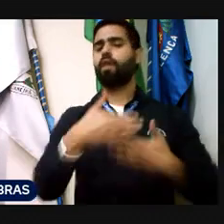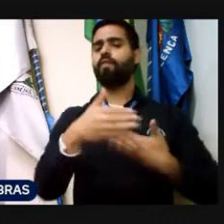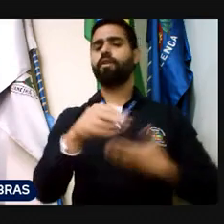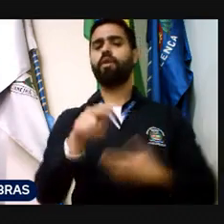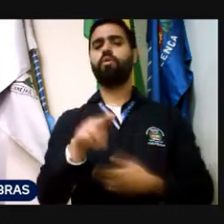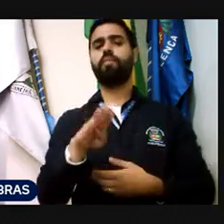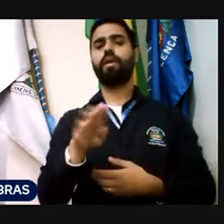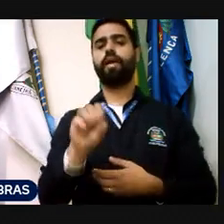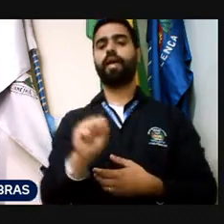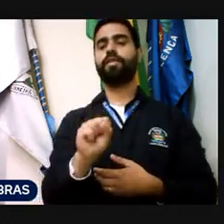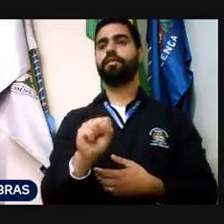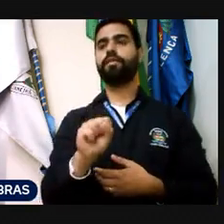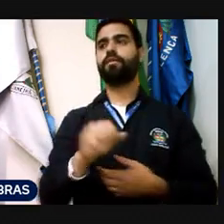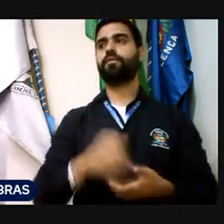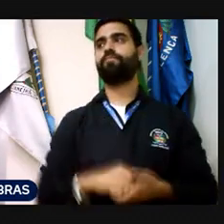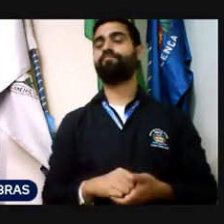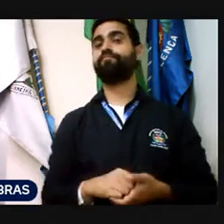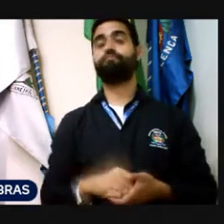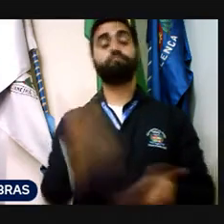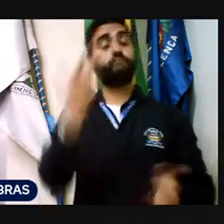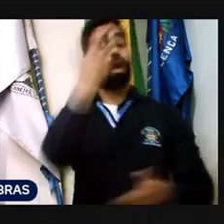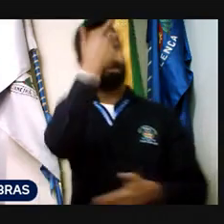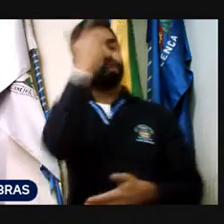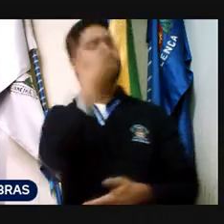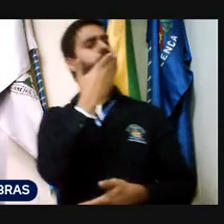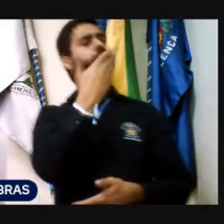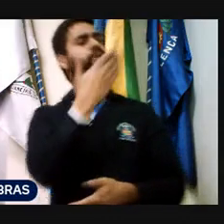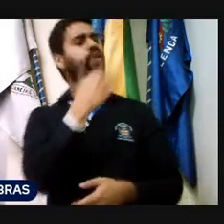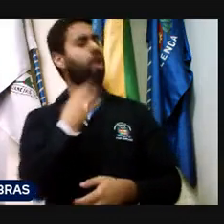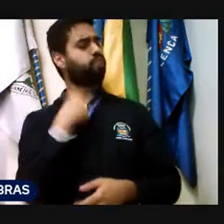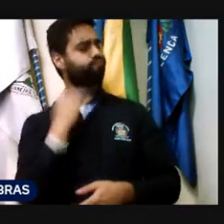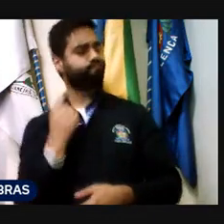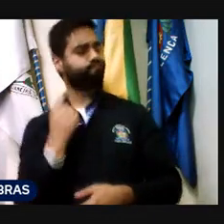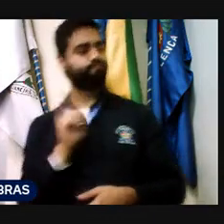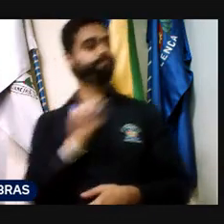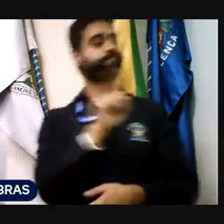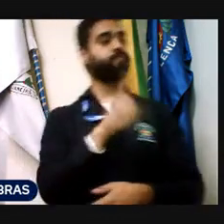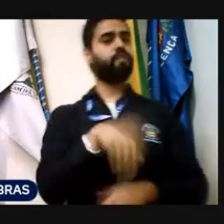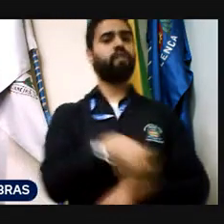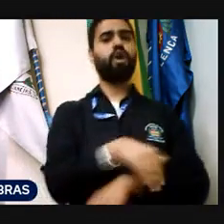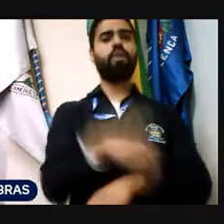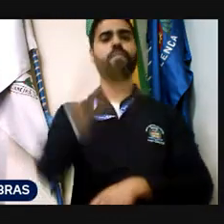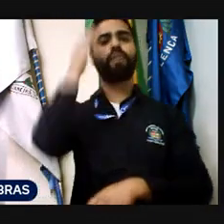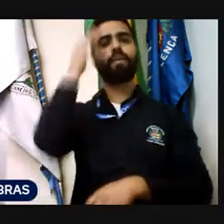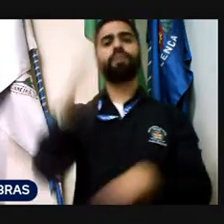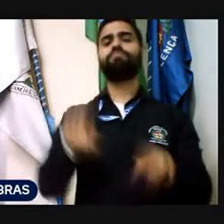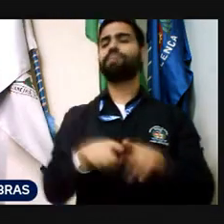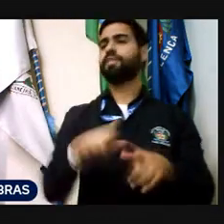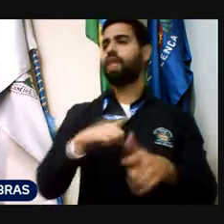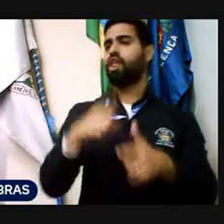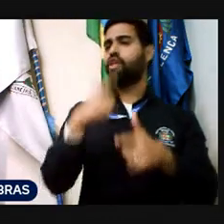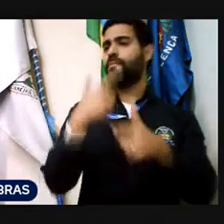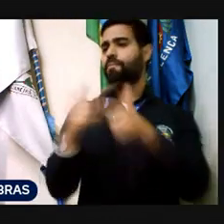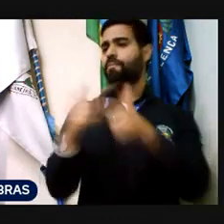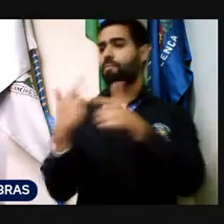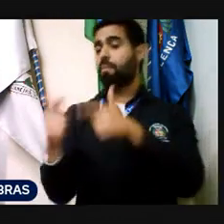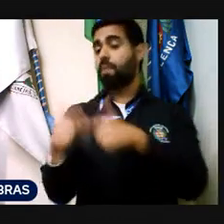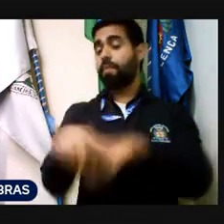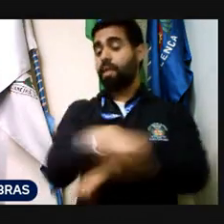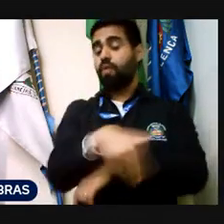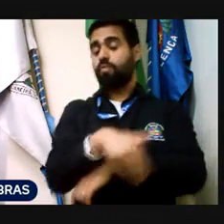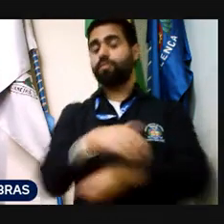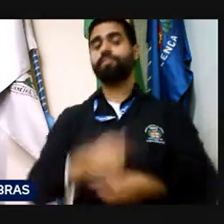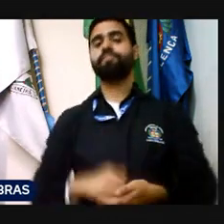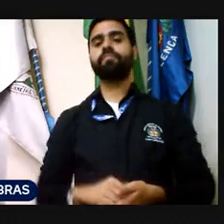Dias. Procurado por moradores, fui até a referida rua e verifiquei o quanto faz falta o calçamento em frente à unidade básica de saúde do referido